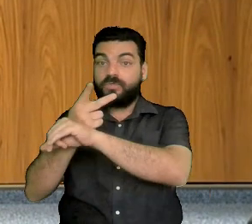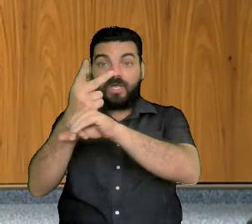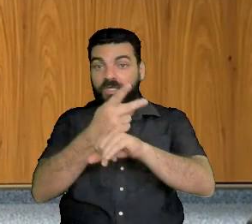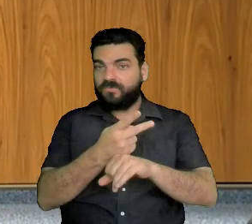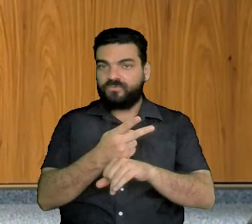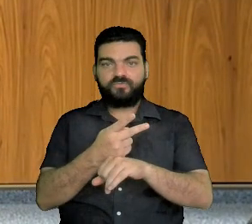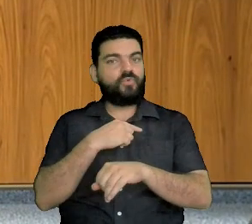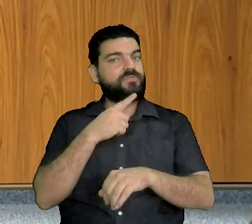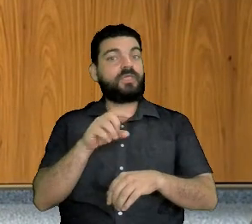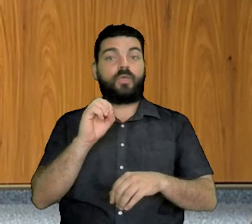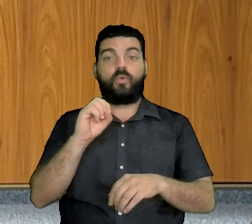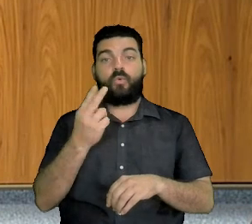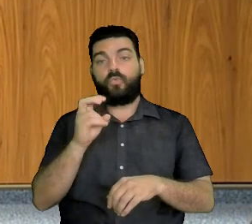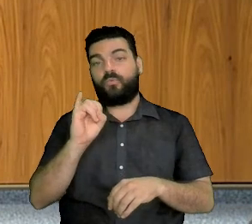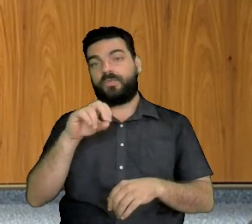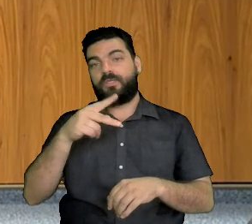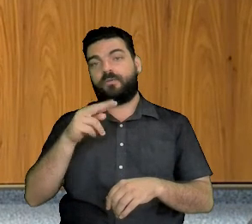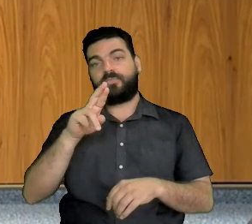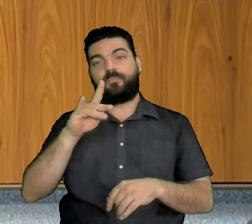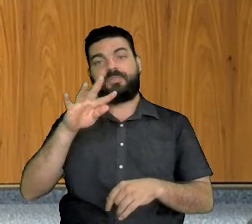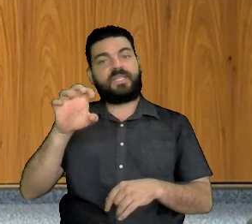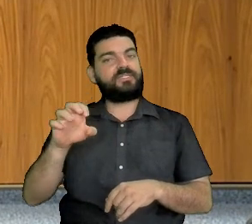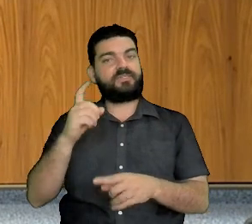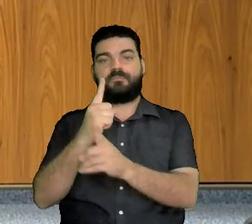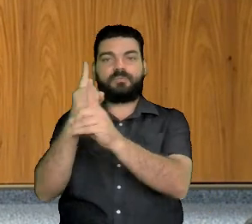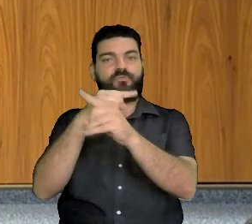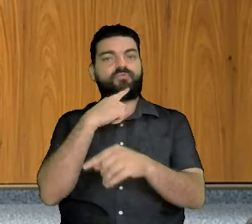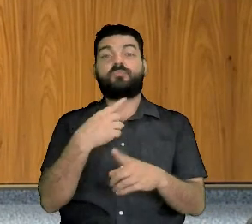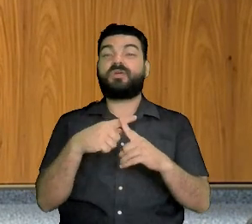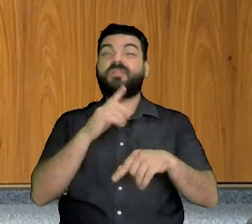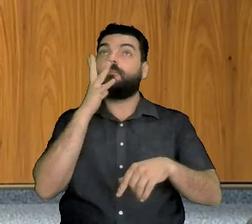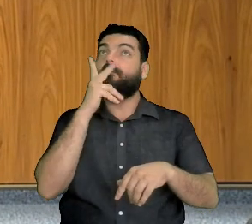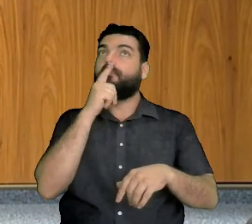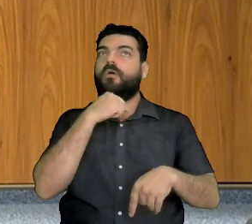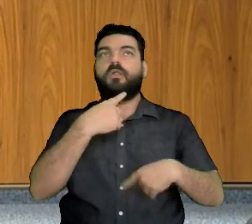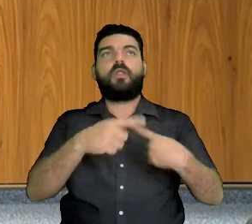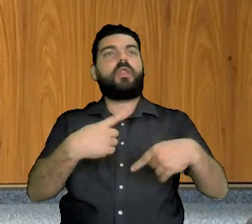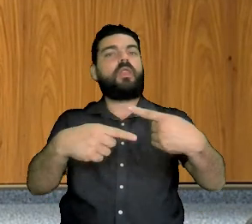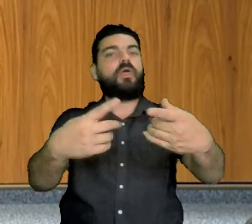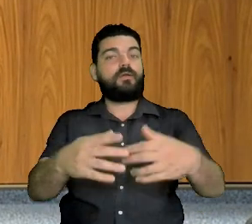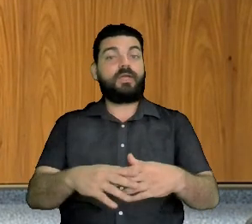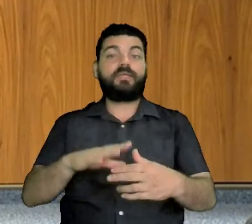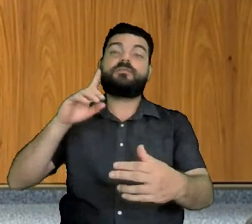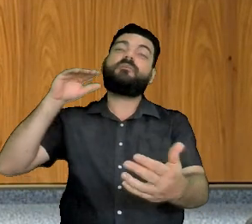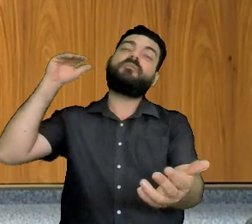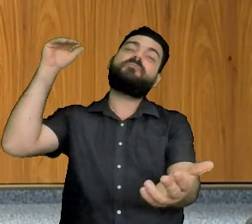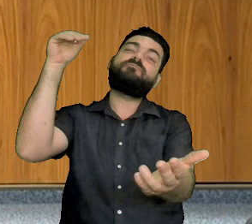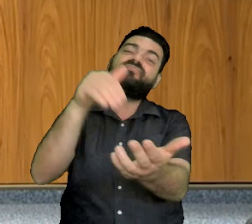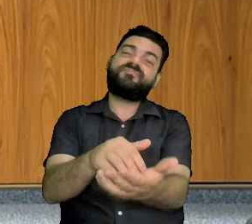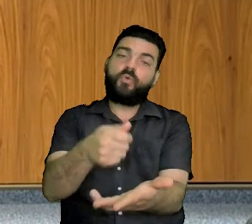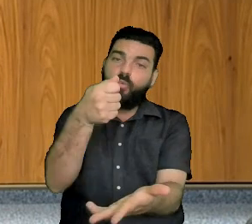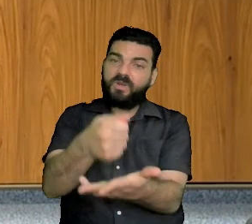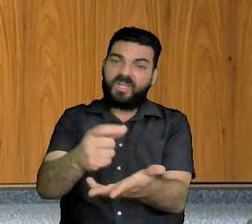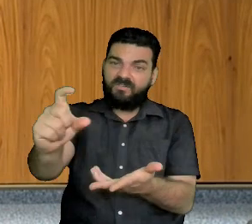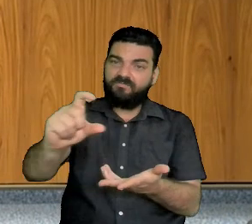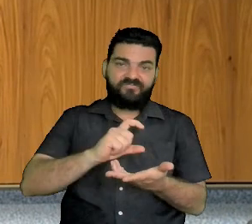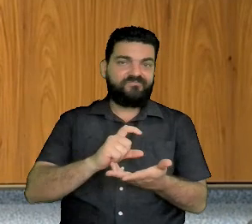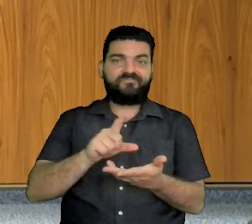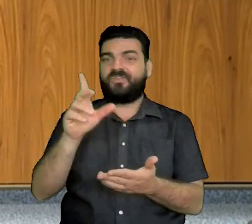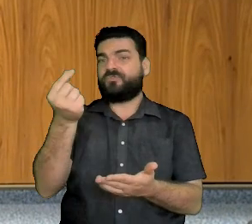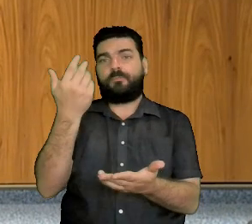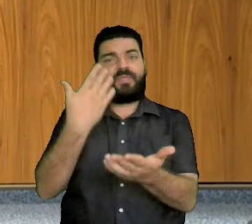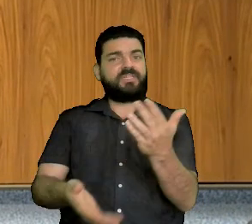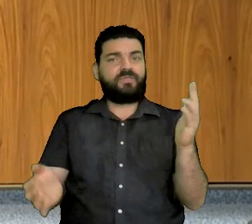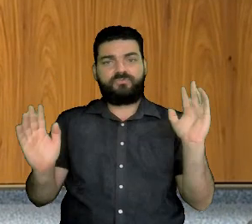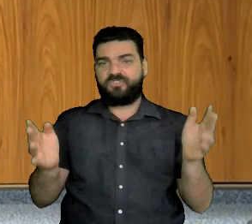de improbidade, que, às vezes, o curso processual é muito longo e, ao final, quando vai se cobrar, já tem